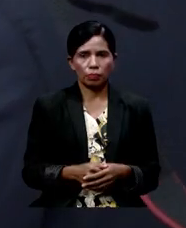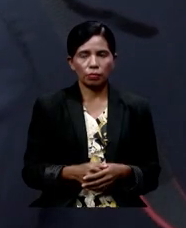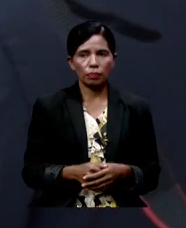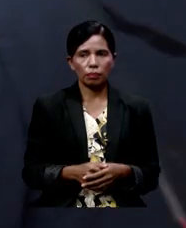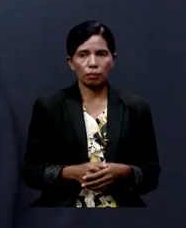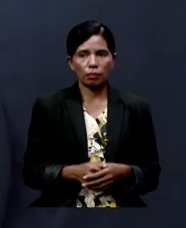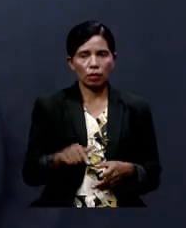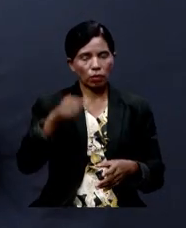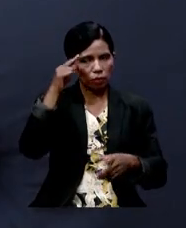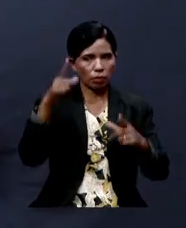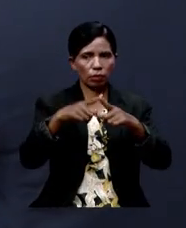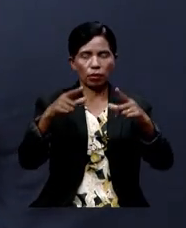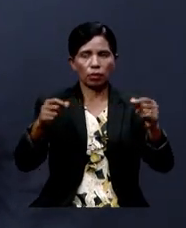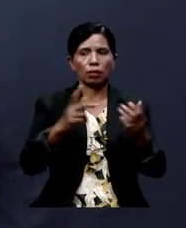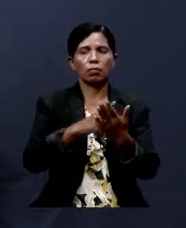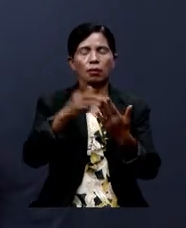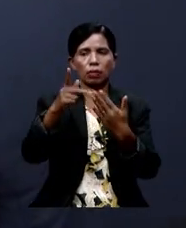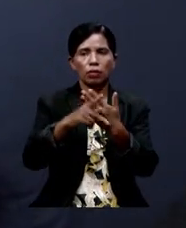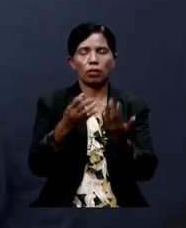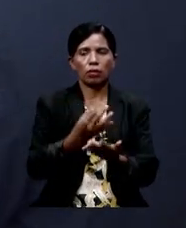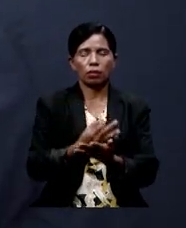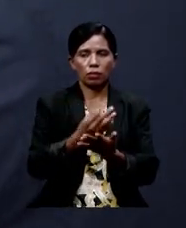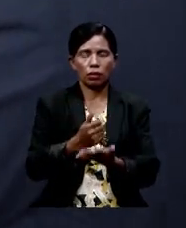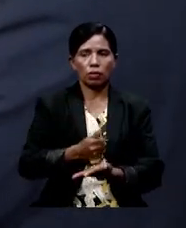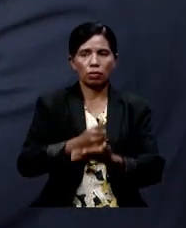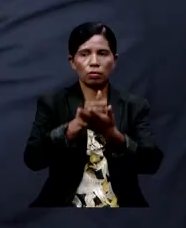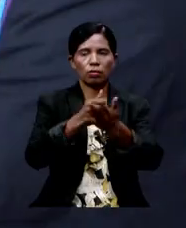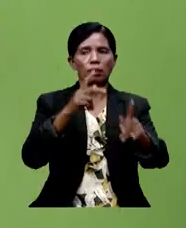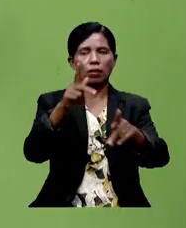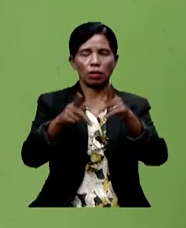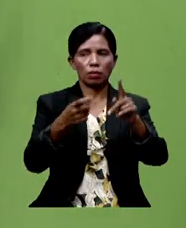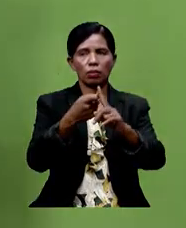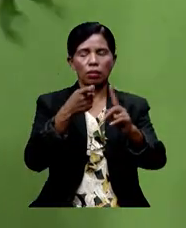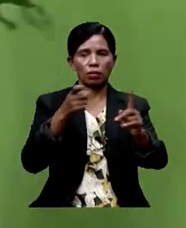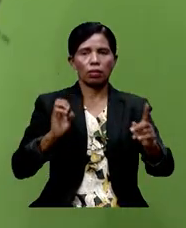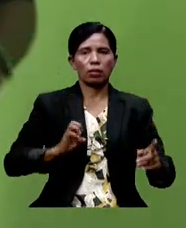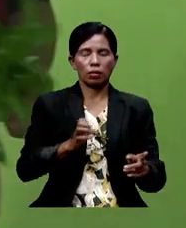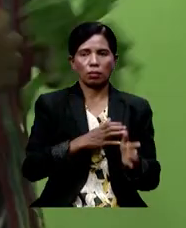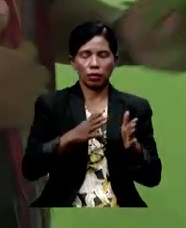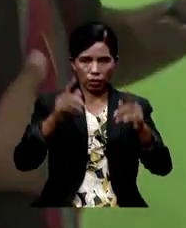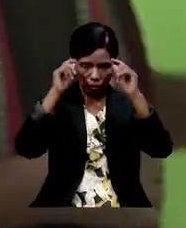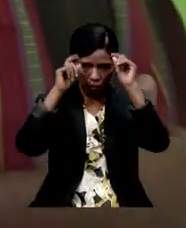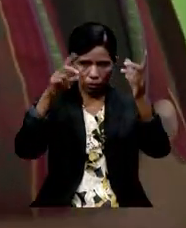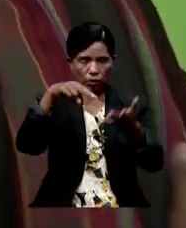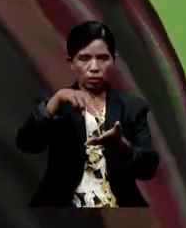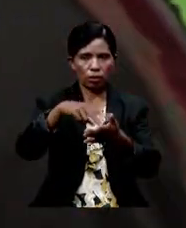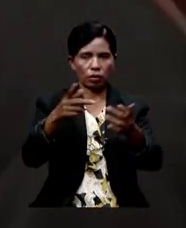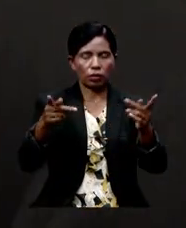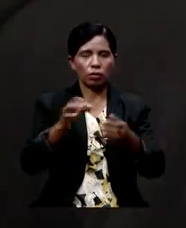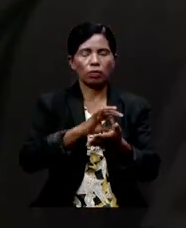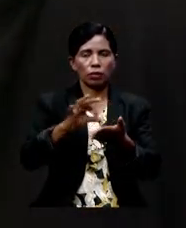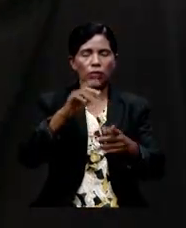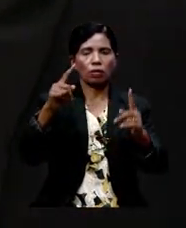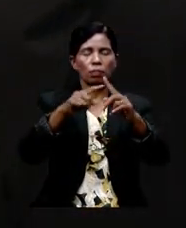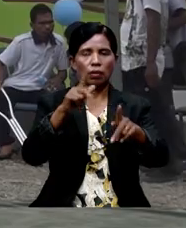O governo do Japão lhe programa Fundo Assistência Humanitária para a Comunidade lhe usine a Embaixada de Timor-Leste, Ariona Centro de Formação para Ema